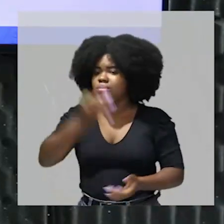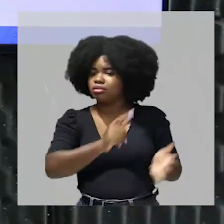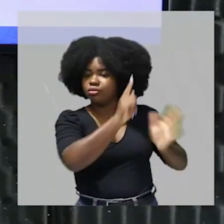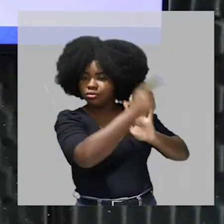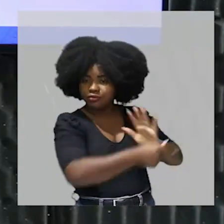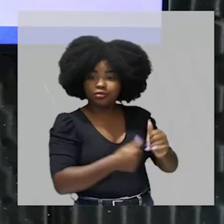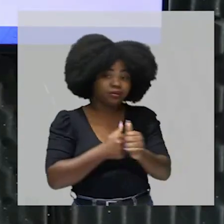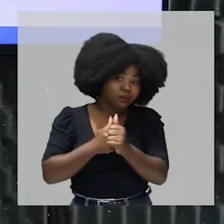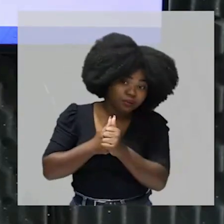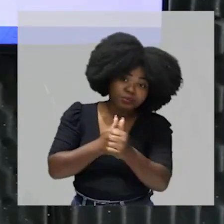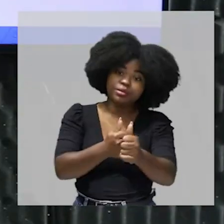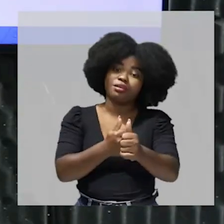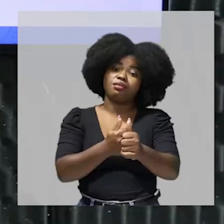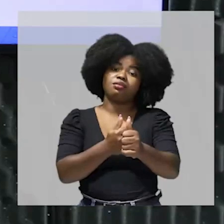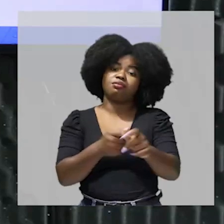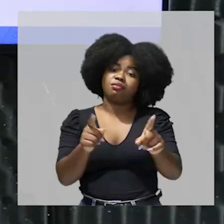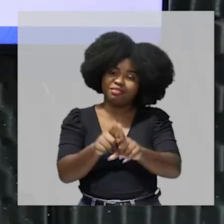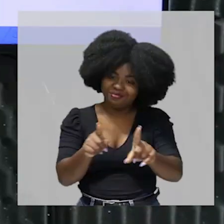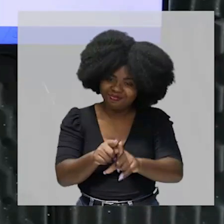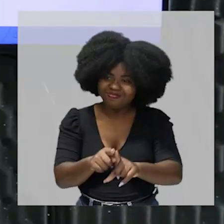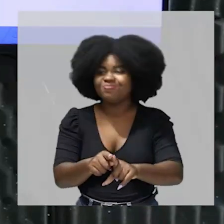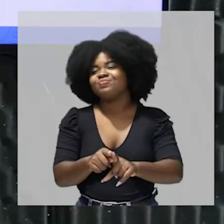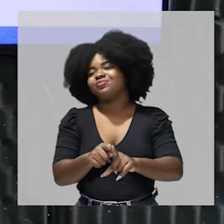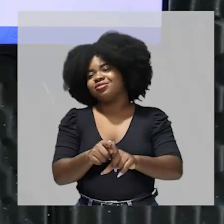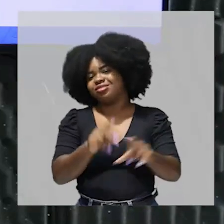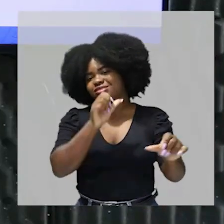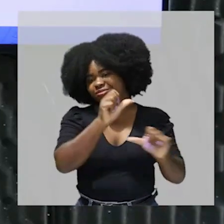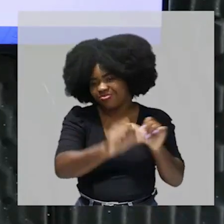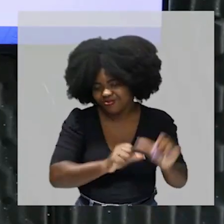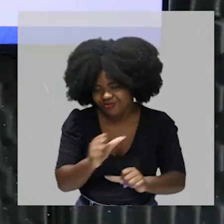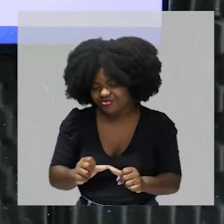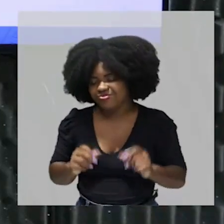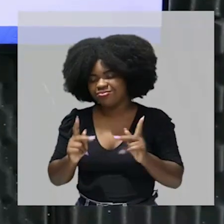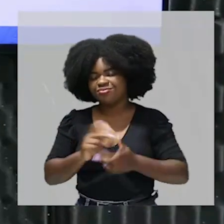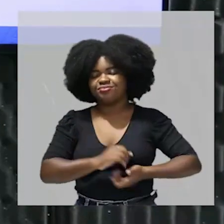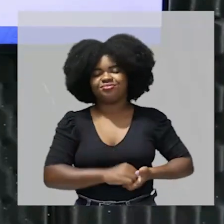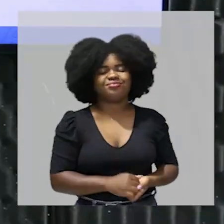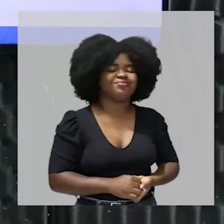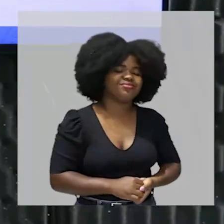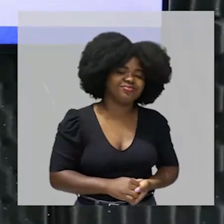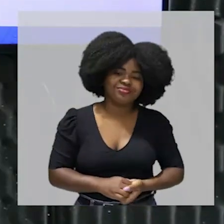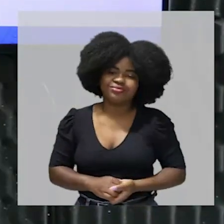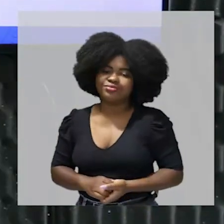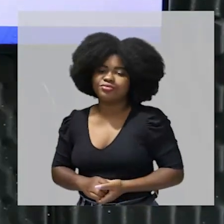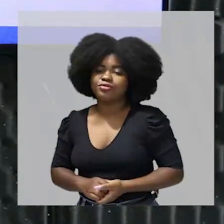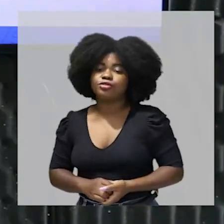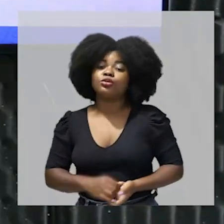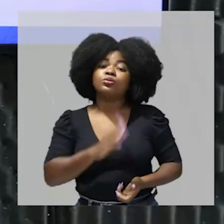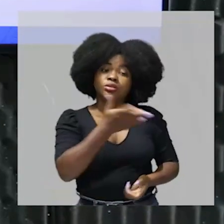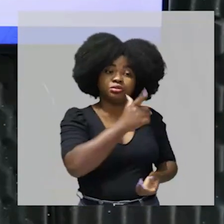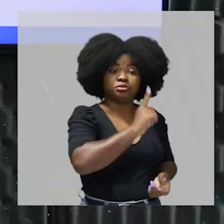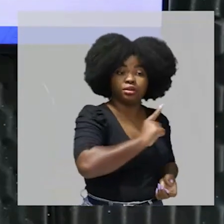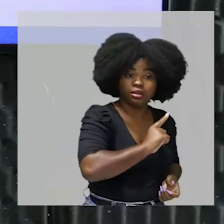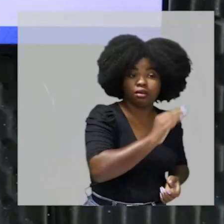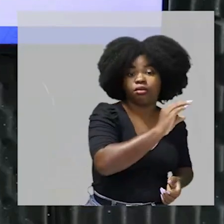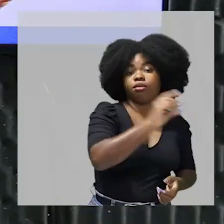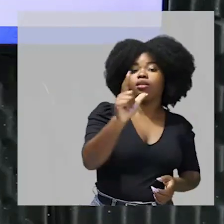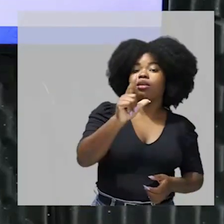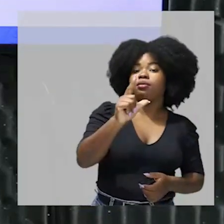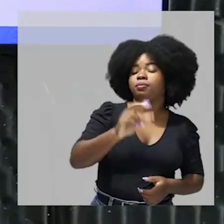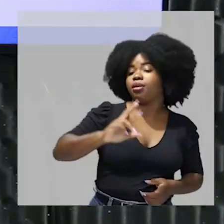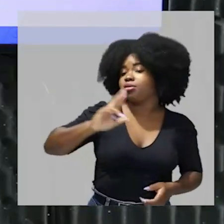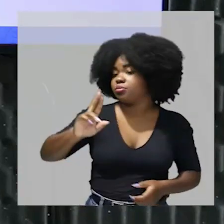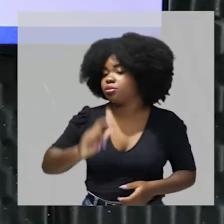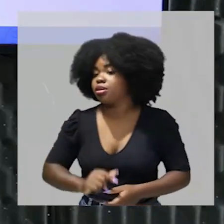vão vão surgindo né vão vão aparecendo aí é a partir dos que já existem Claro para